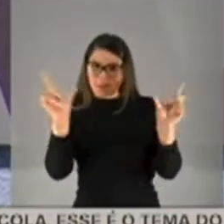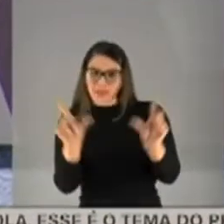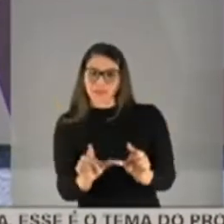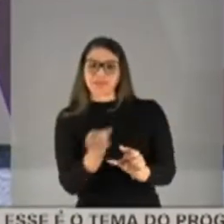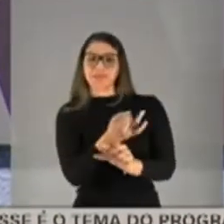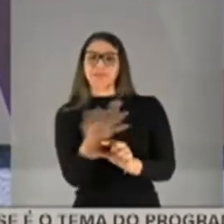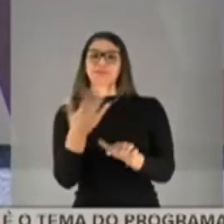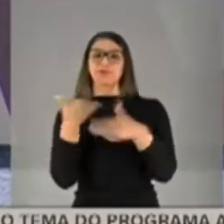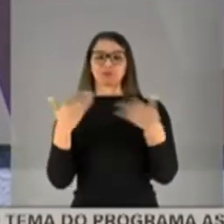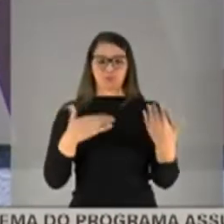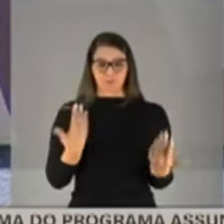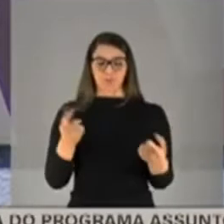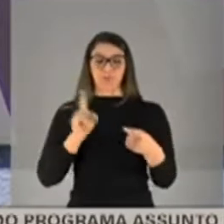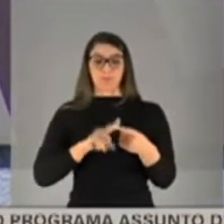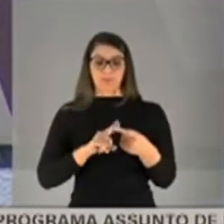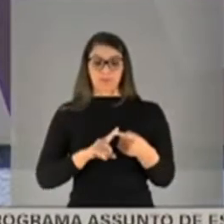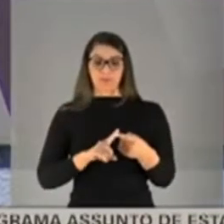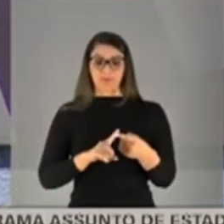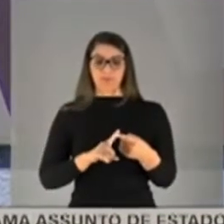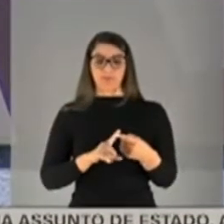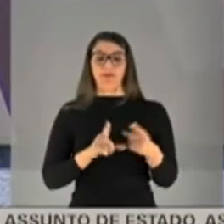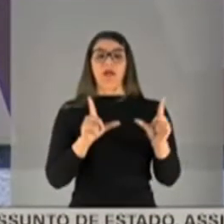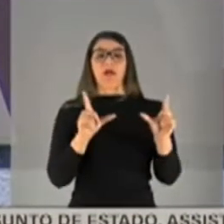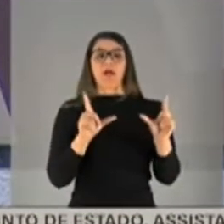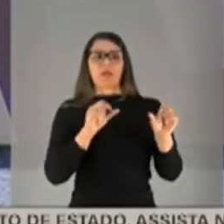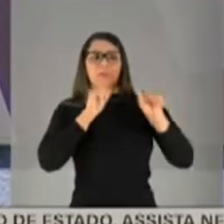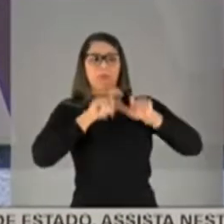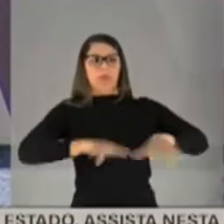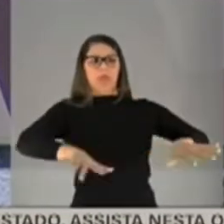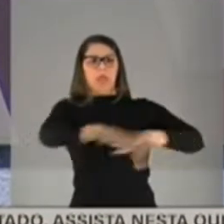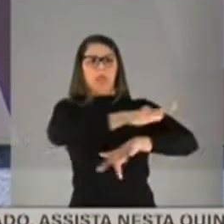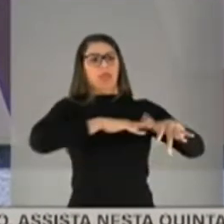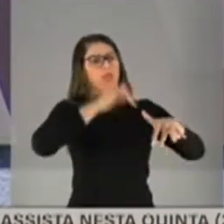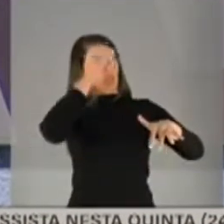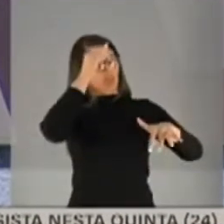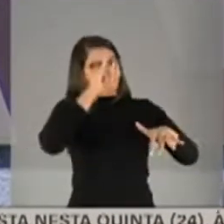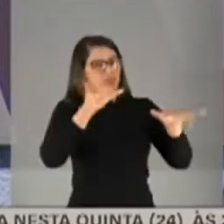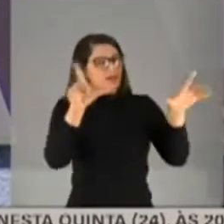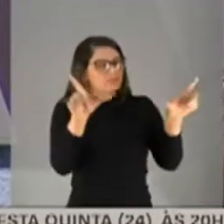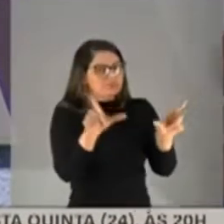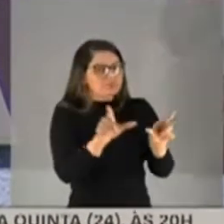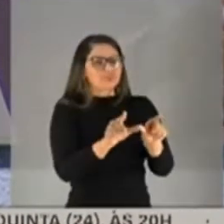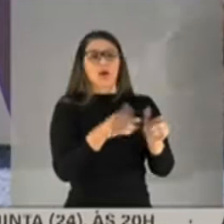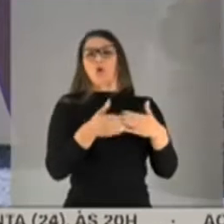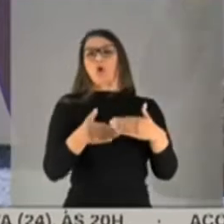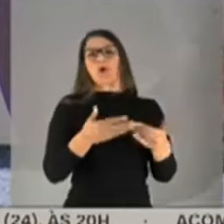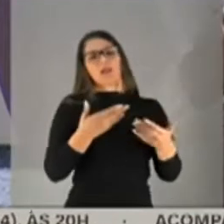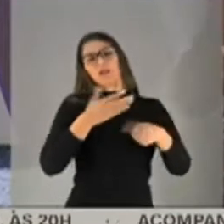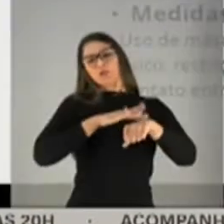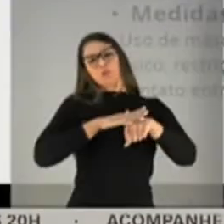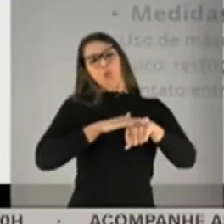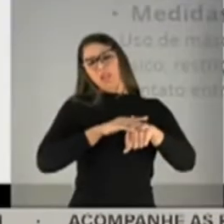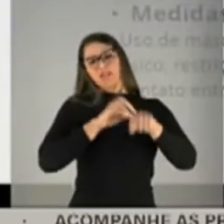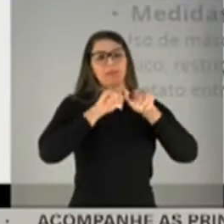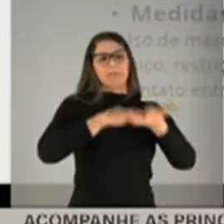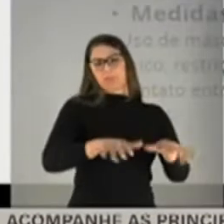reduzir o impacto da pandemia entre nós. Uma é a redução da transmissão. Isso é assim para qualquer doença infecciosa, qualquer epidemia,